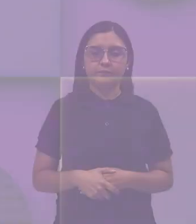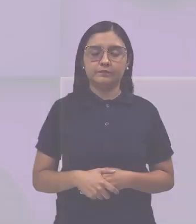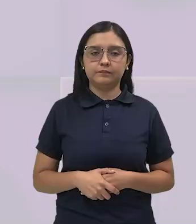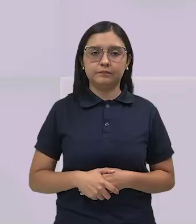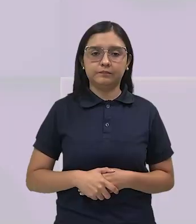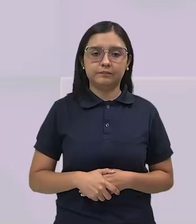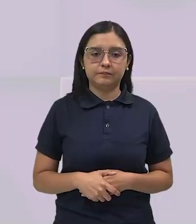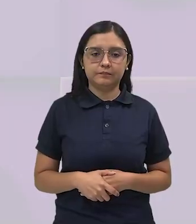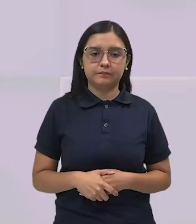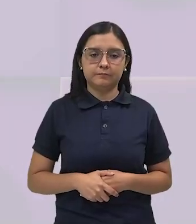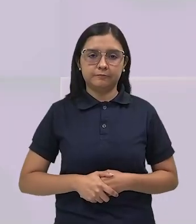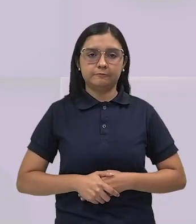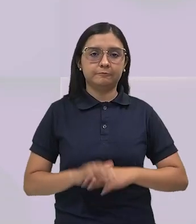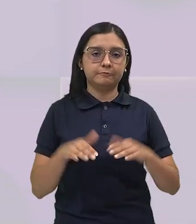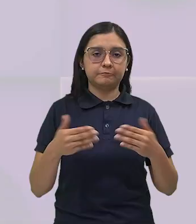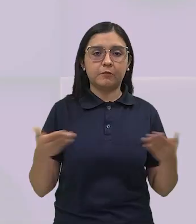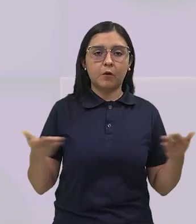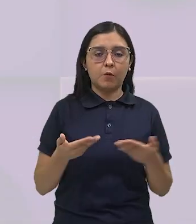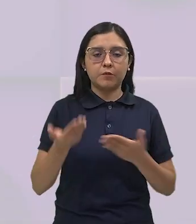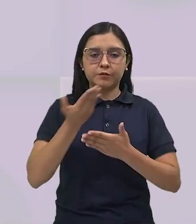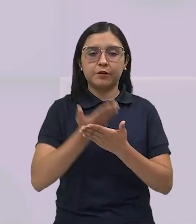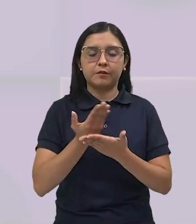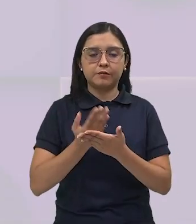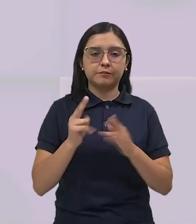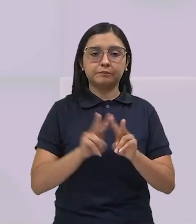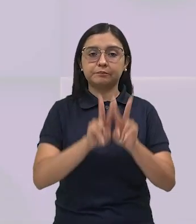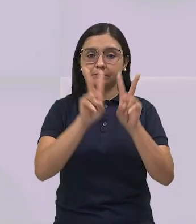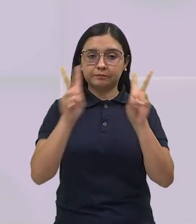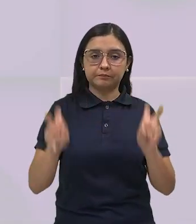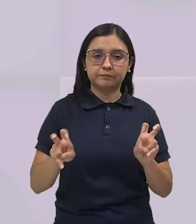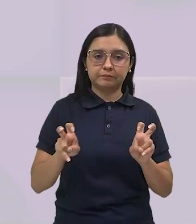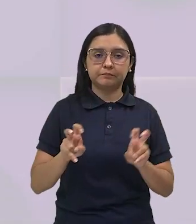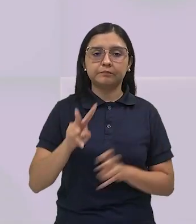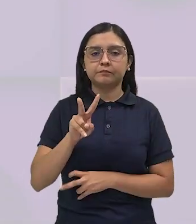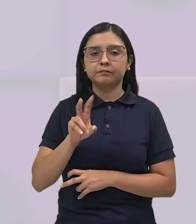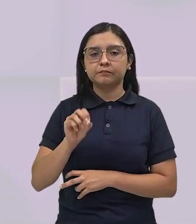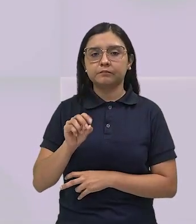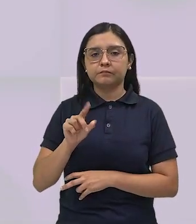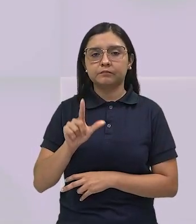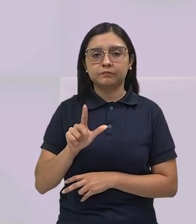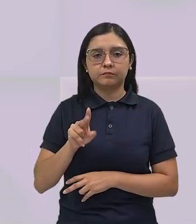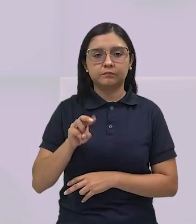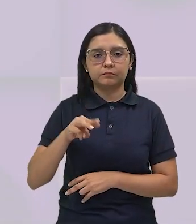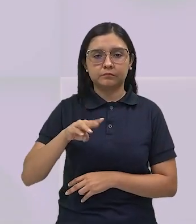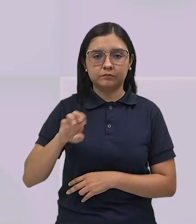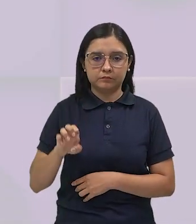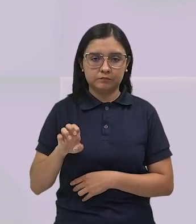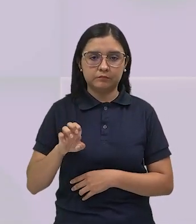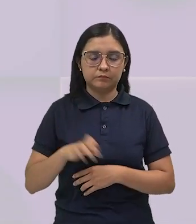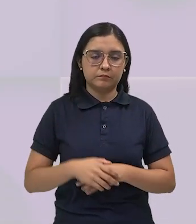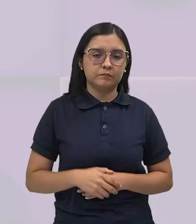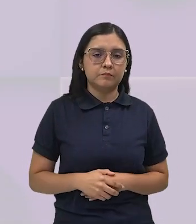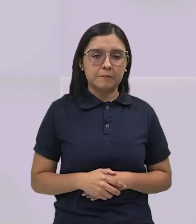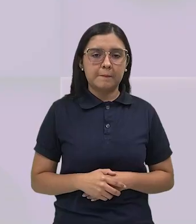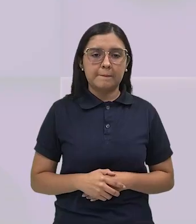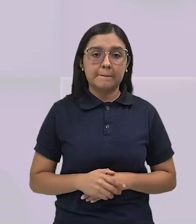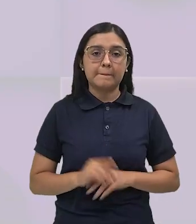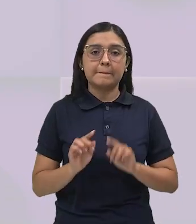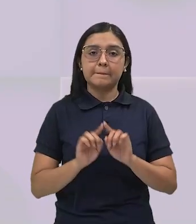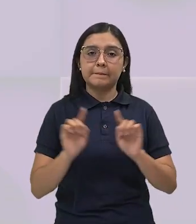Vamos falar de volume do cilindro. Primeiro, nós temos que recordar o que é